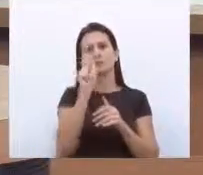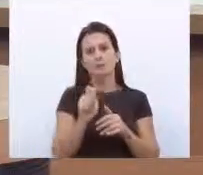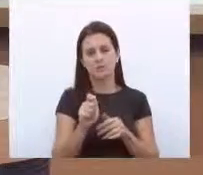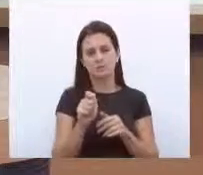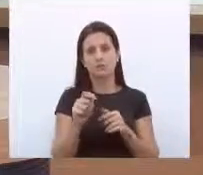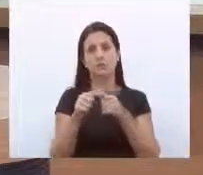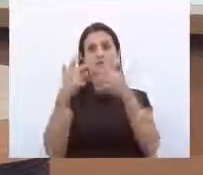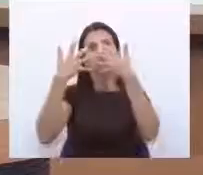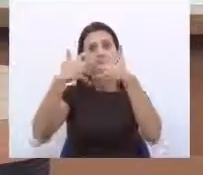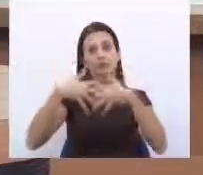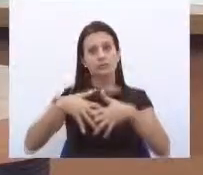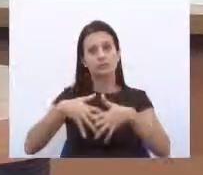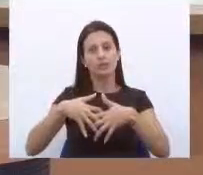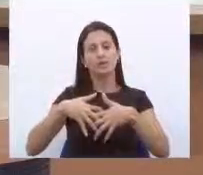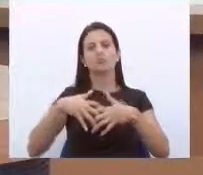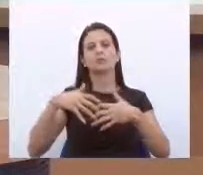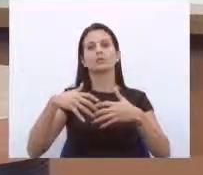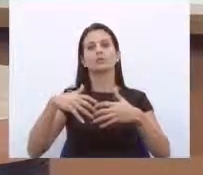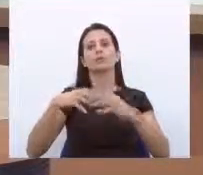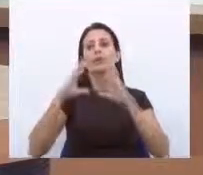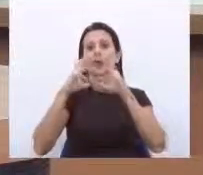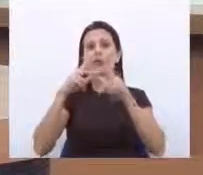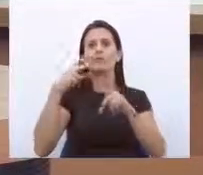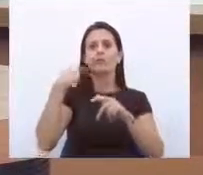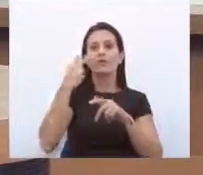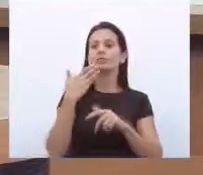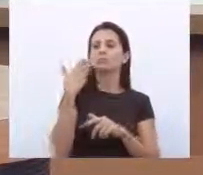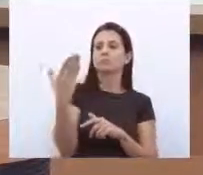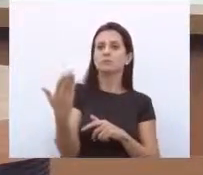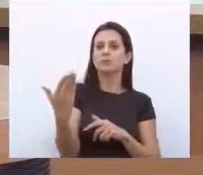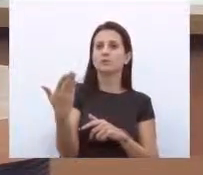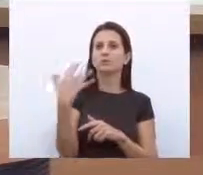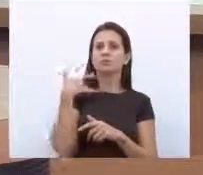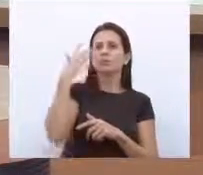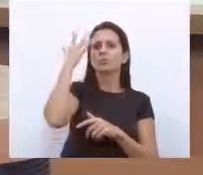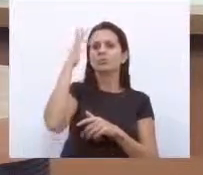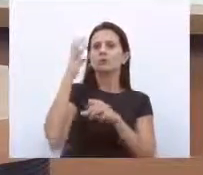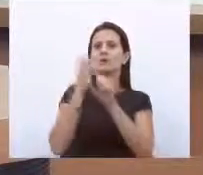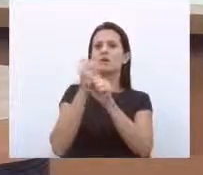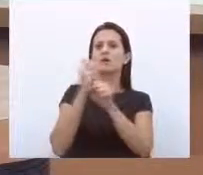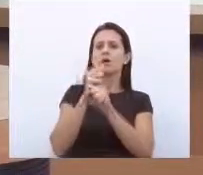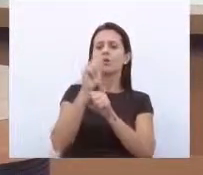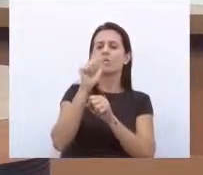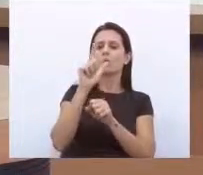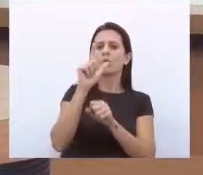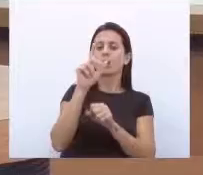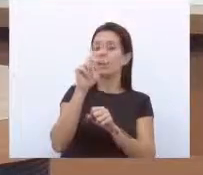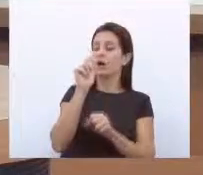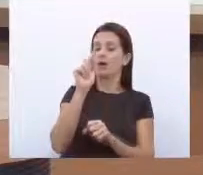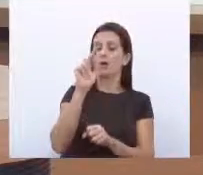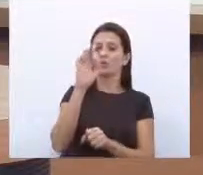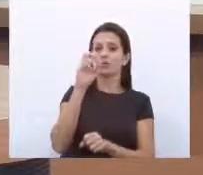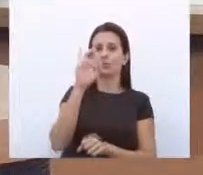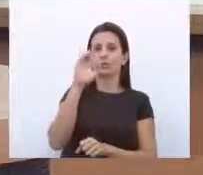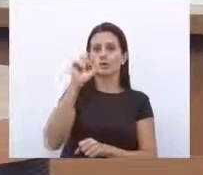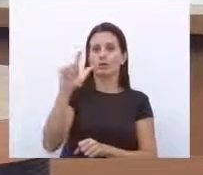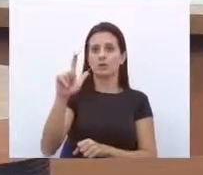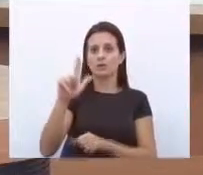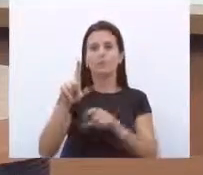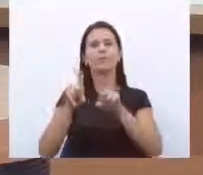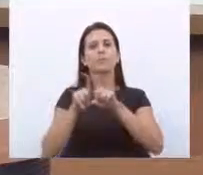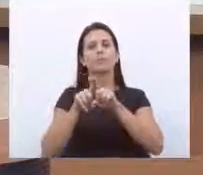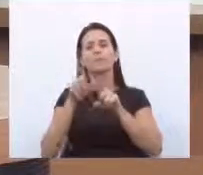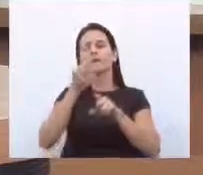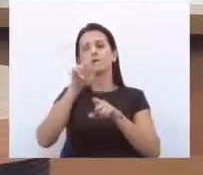pelo sindicato, por todos os vereadores, e eu não sei porque esse cálculo autorial não chegou ainda. E queria saber também se a Fundação Getúlio